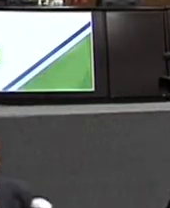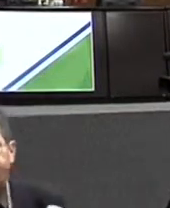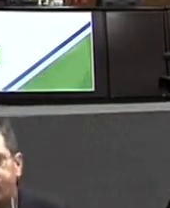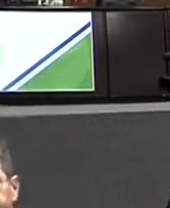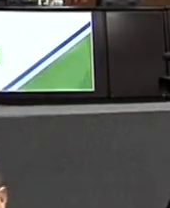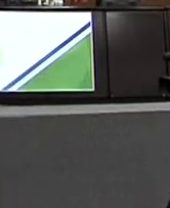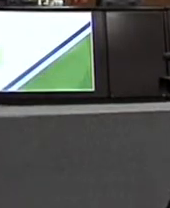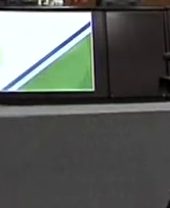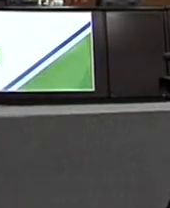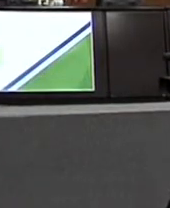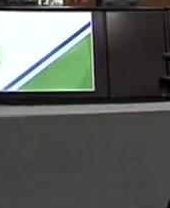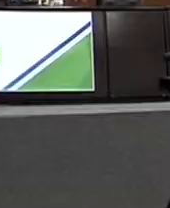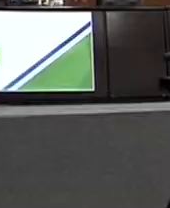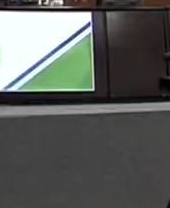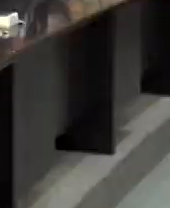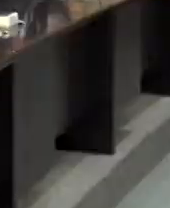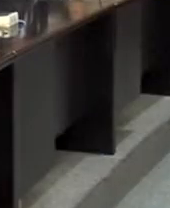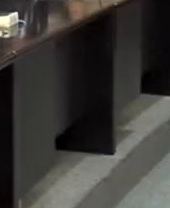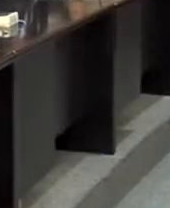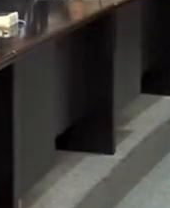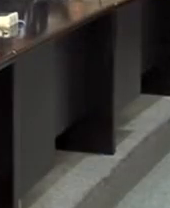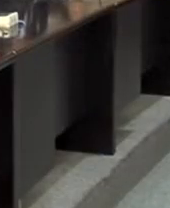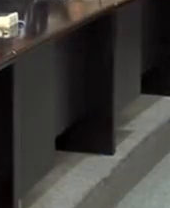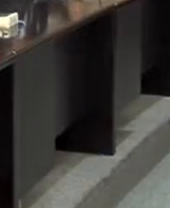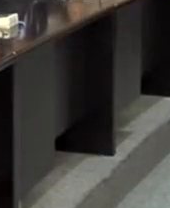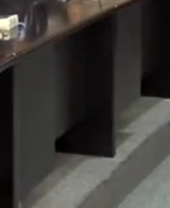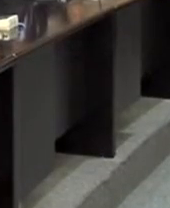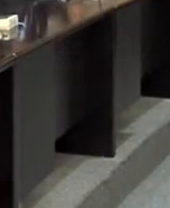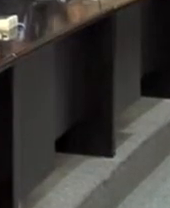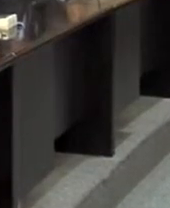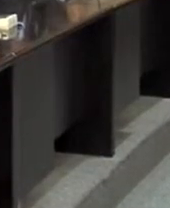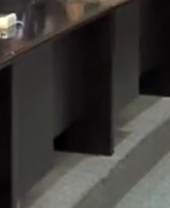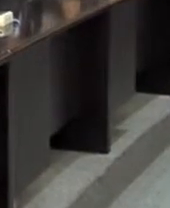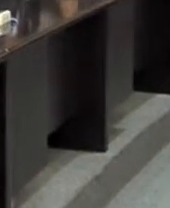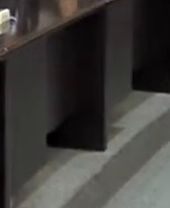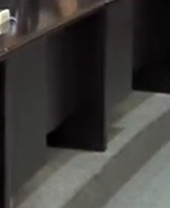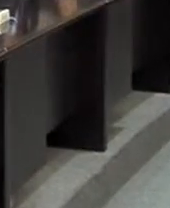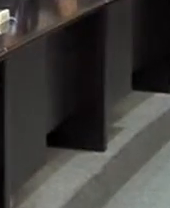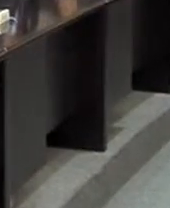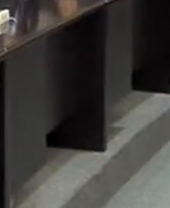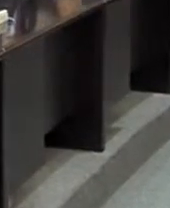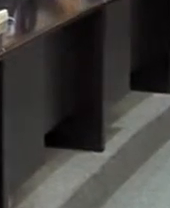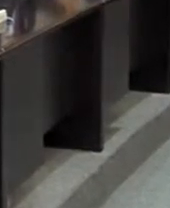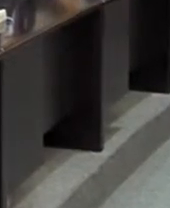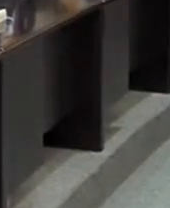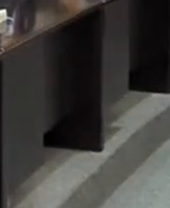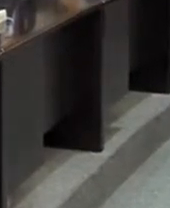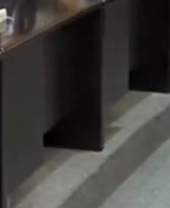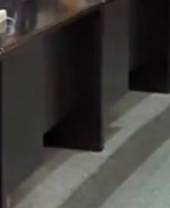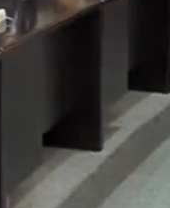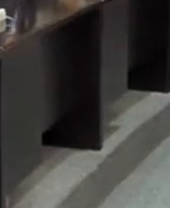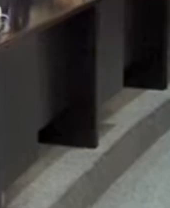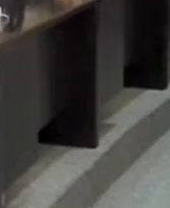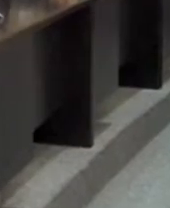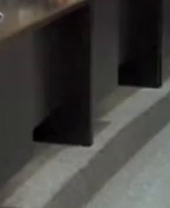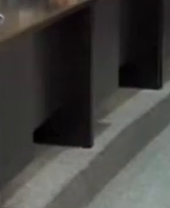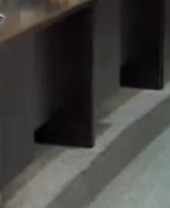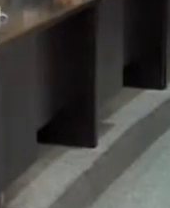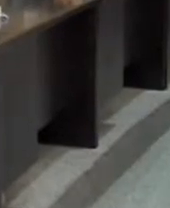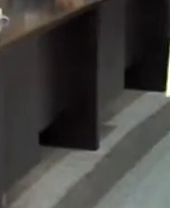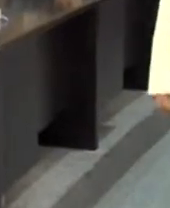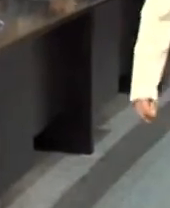Convidamos para compor a mesa, deputado federal, e já está presente, o presidente da Câmara Federal,